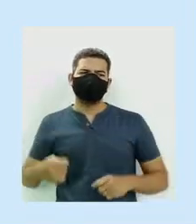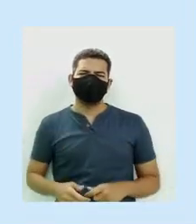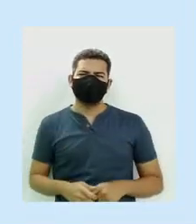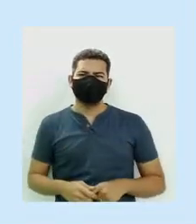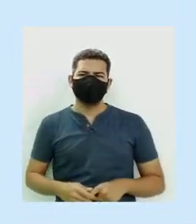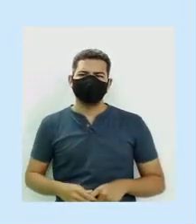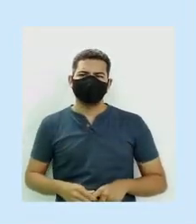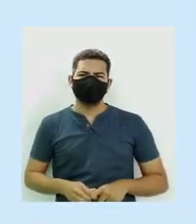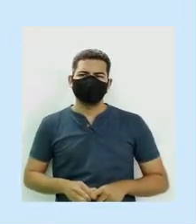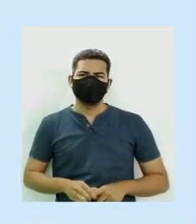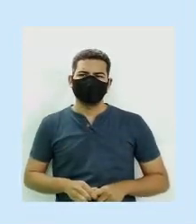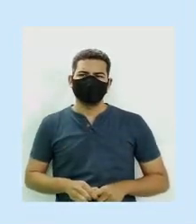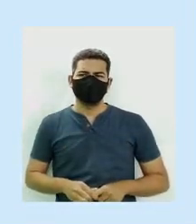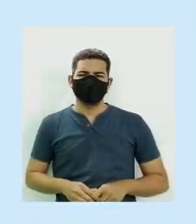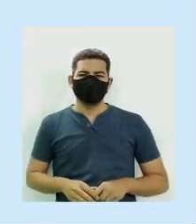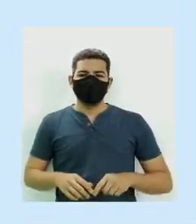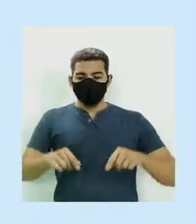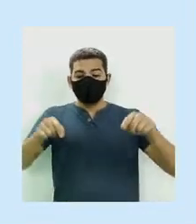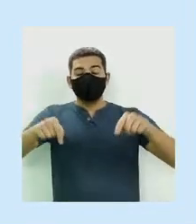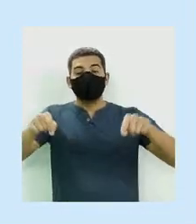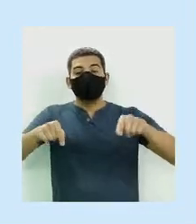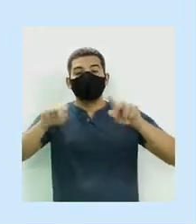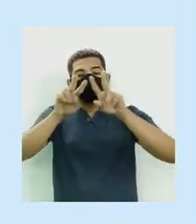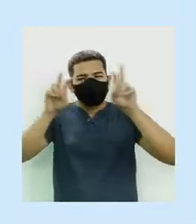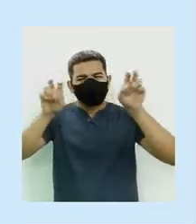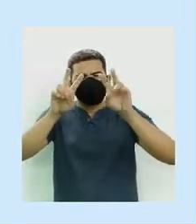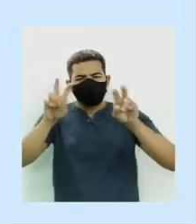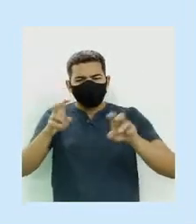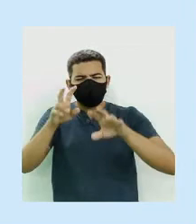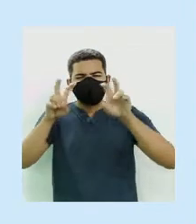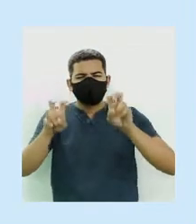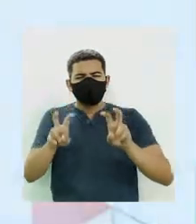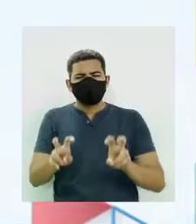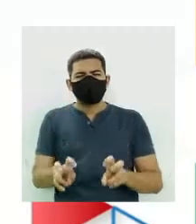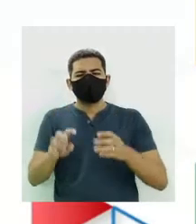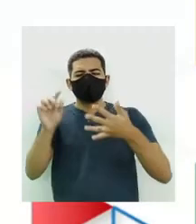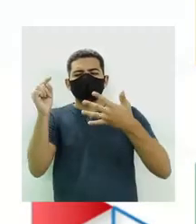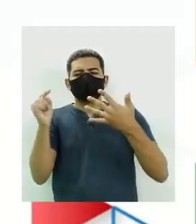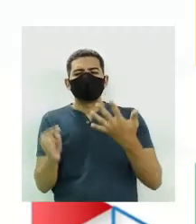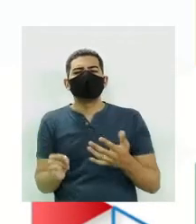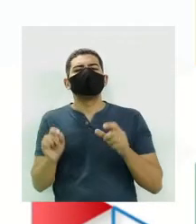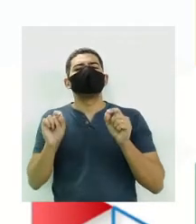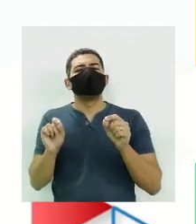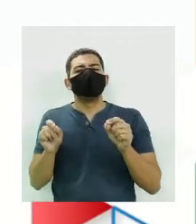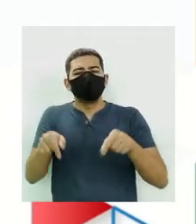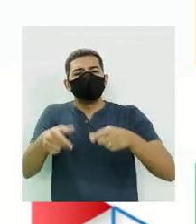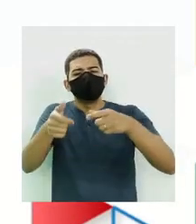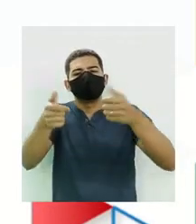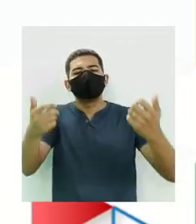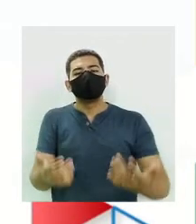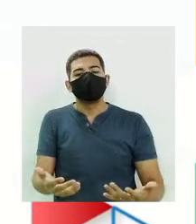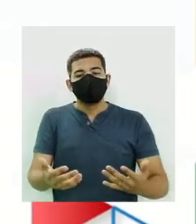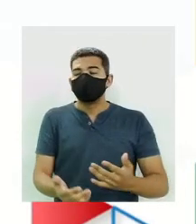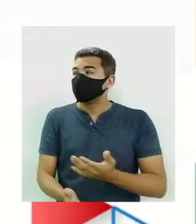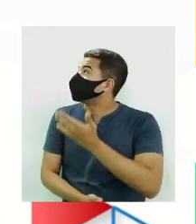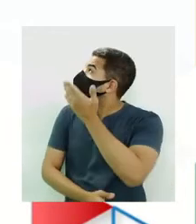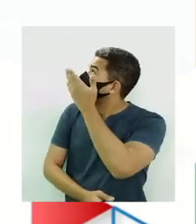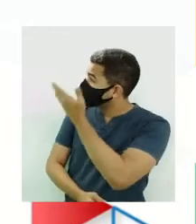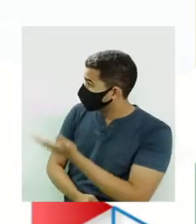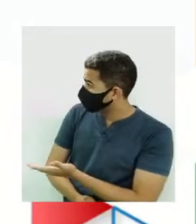quais são os conteúdos que vamos abordar especificamente hoje? Olha aí o slide. Vamos trabalhar